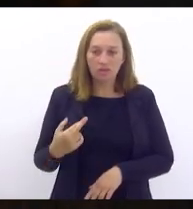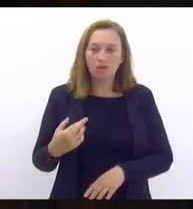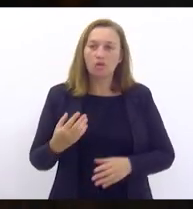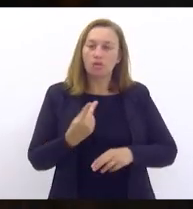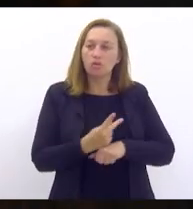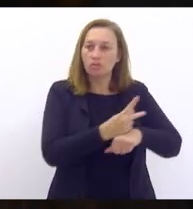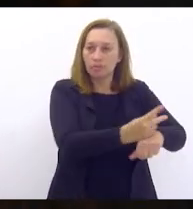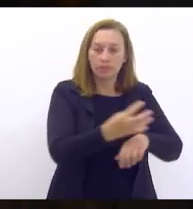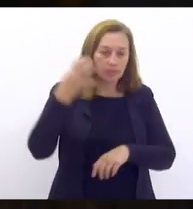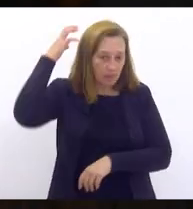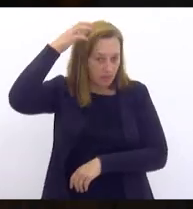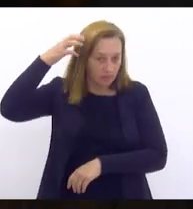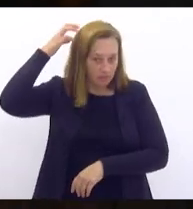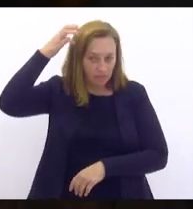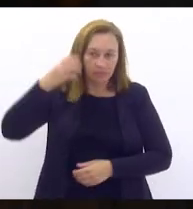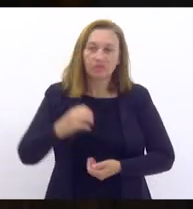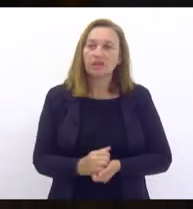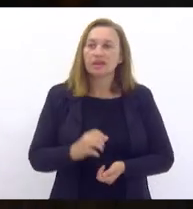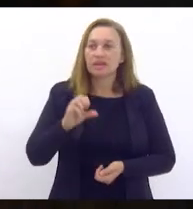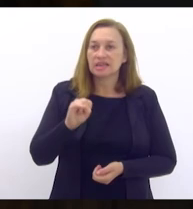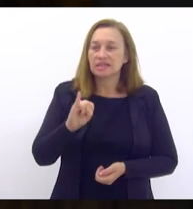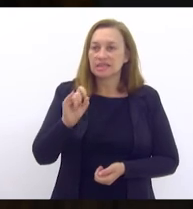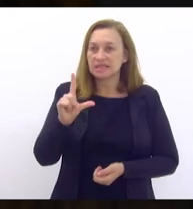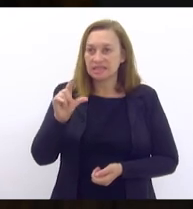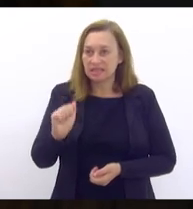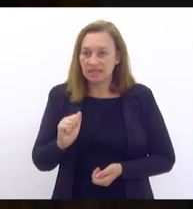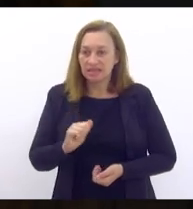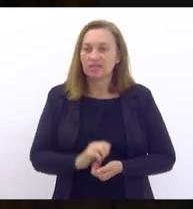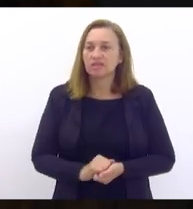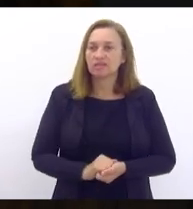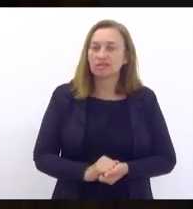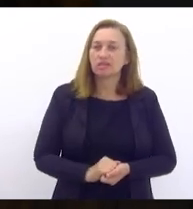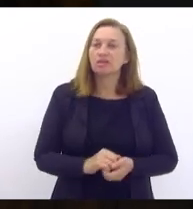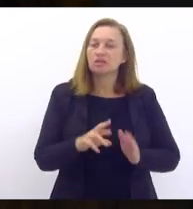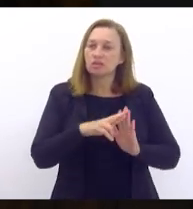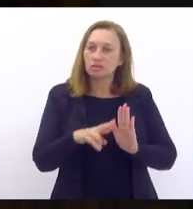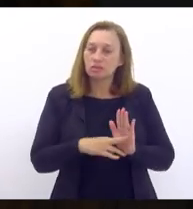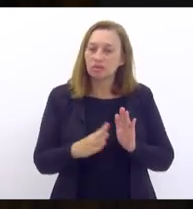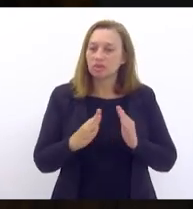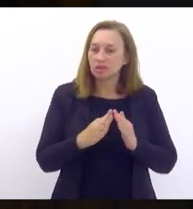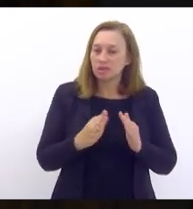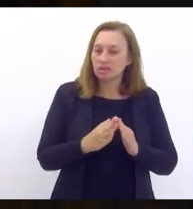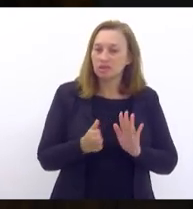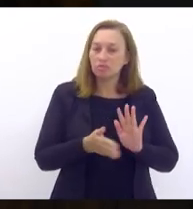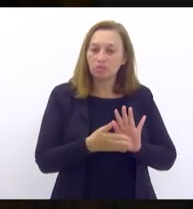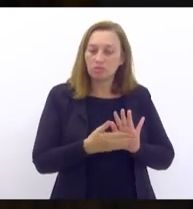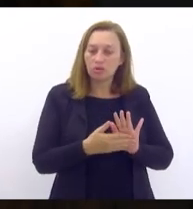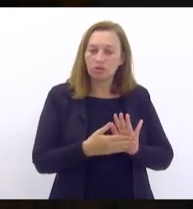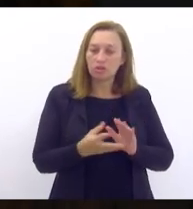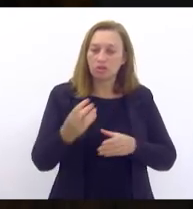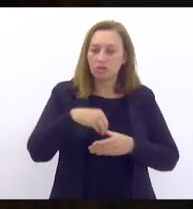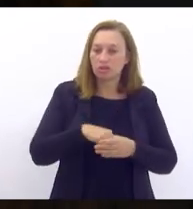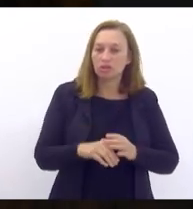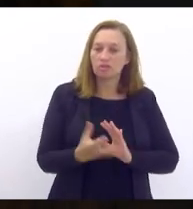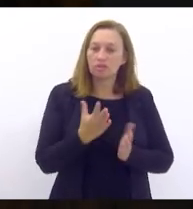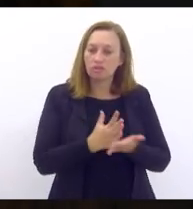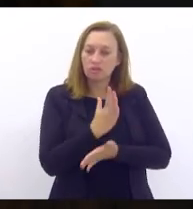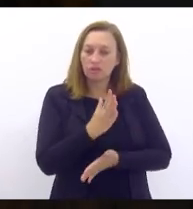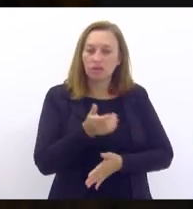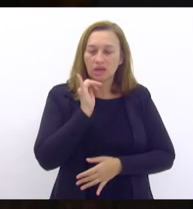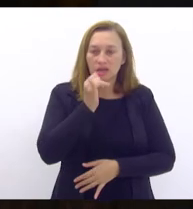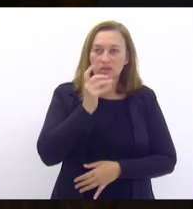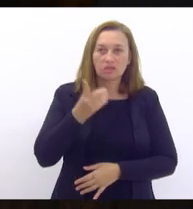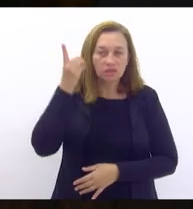Franco a Cida Gonçalves. Pareceres das comissões novas internas e proposições externas, favorável.